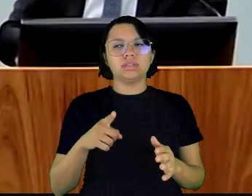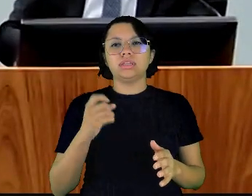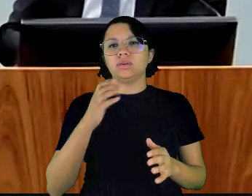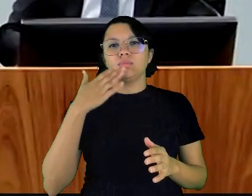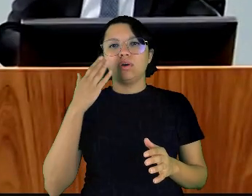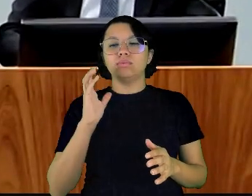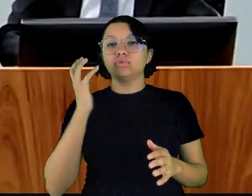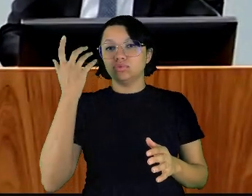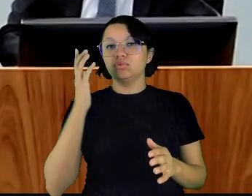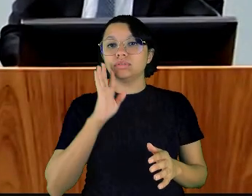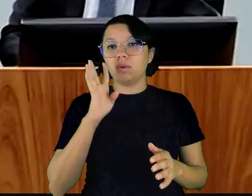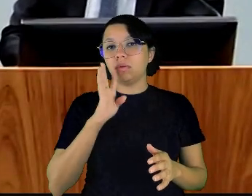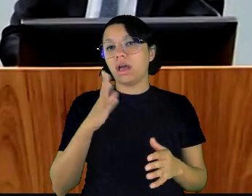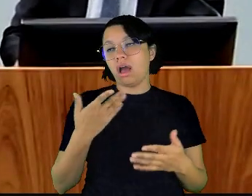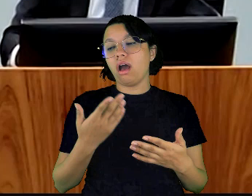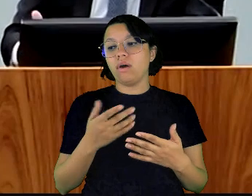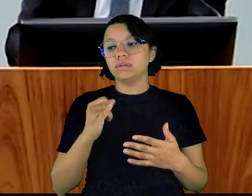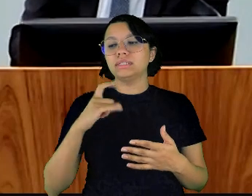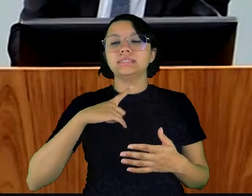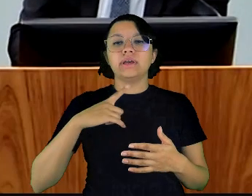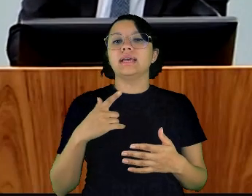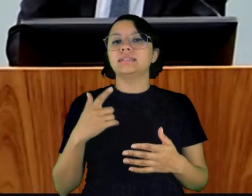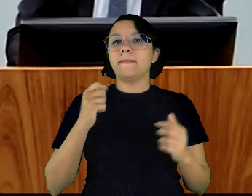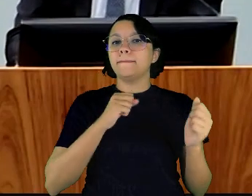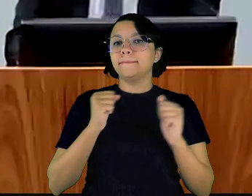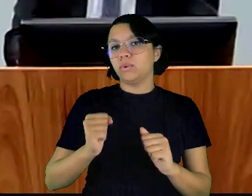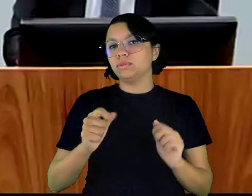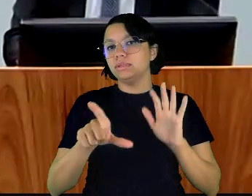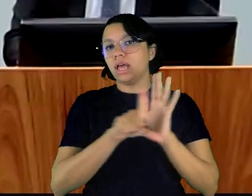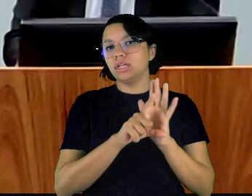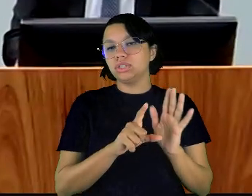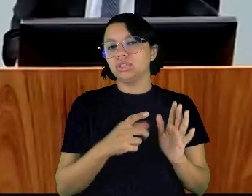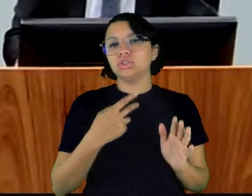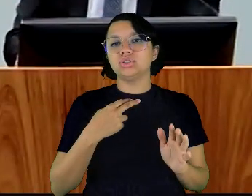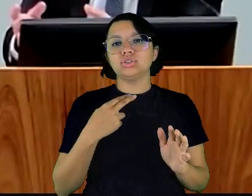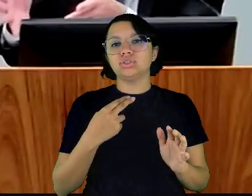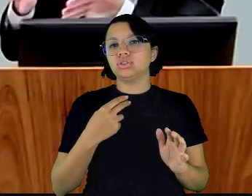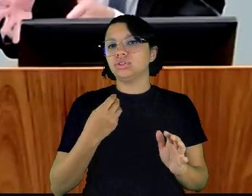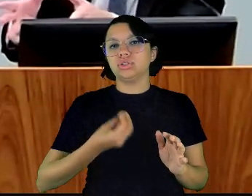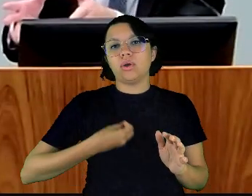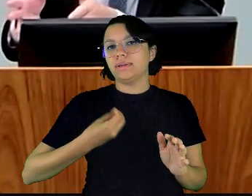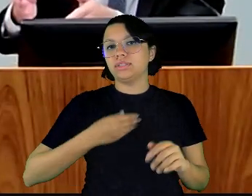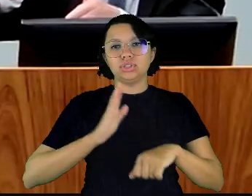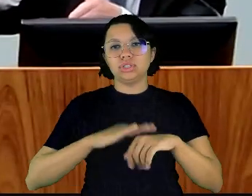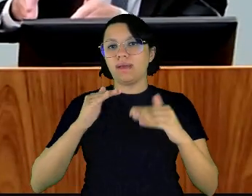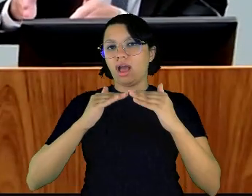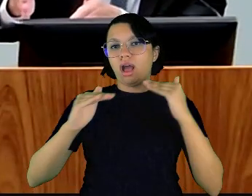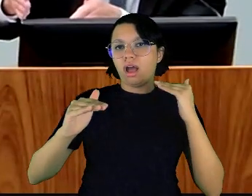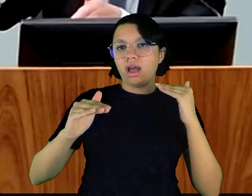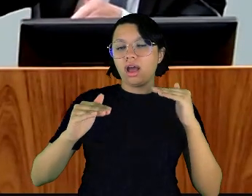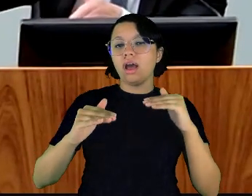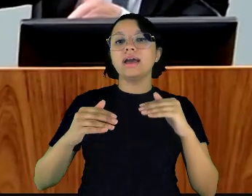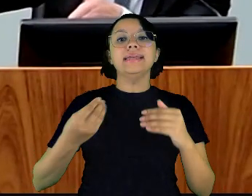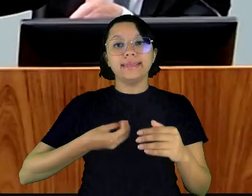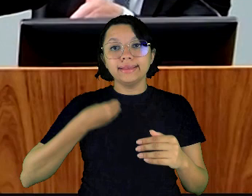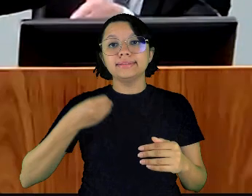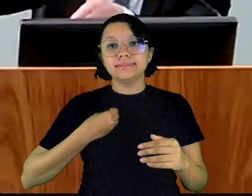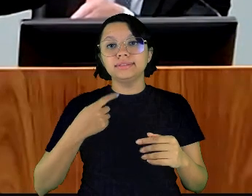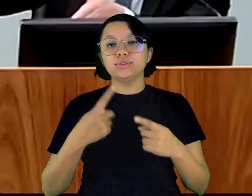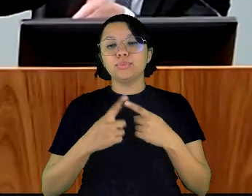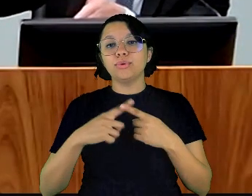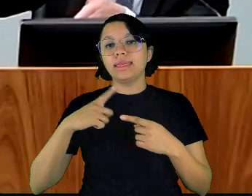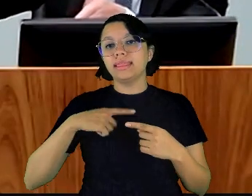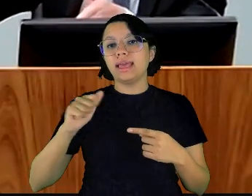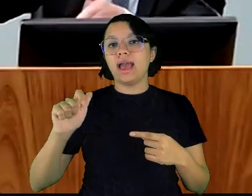se tivesse essa possibilidade legislativa de não existir a incongruência, que existe em razão da alta programada